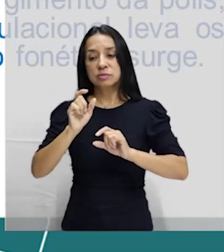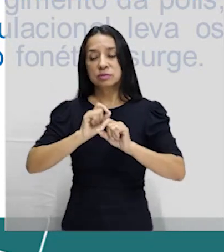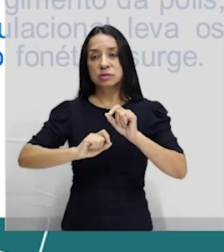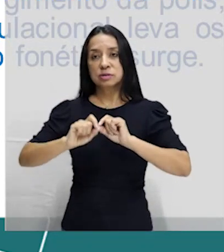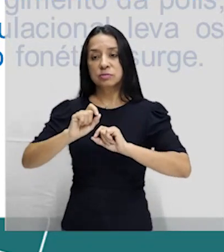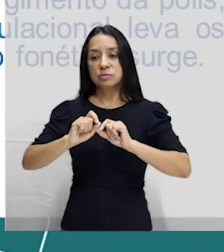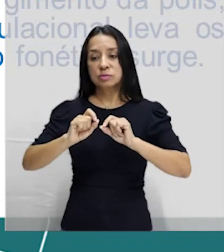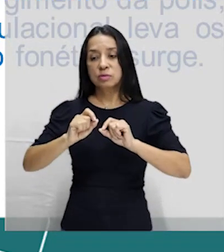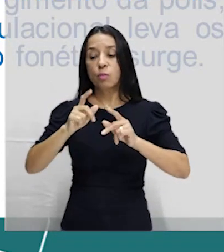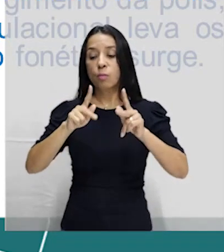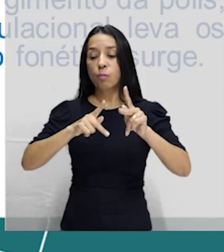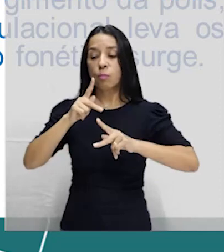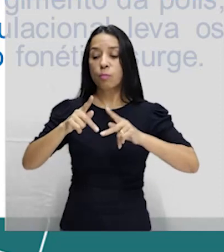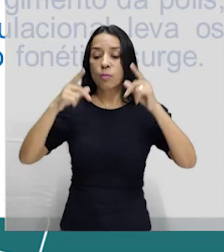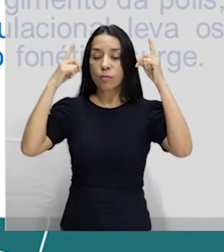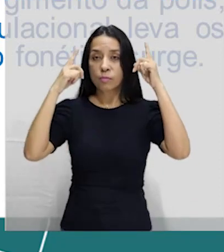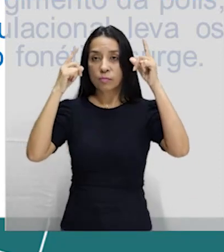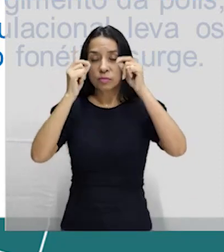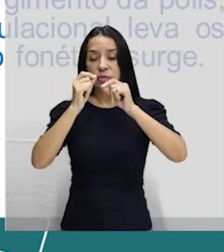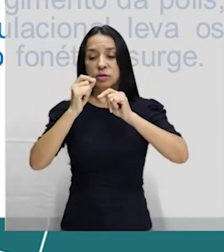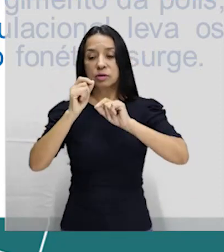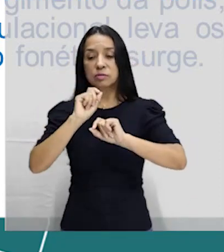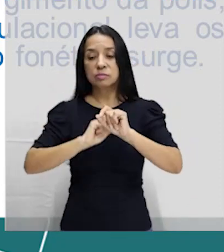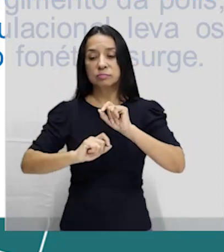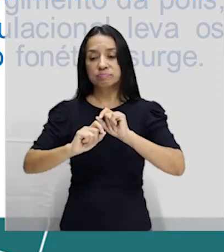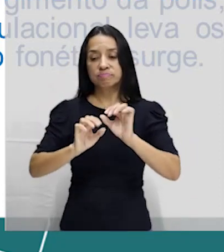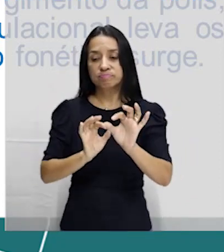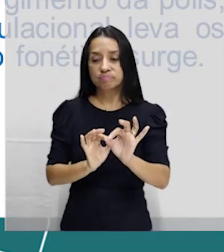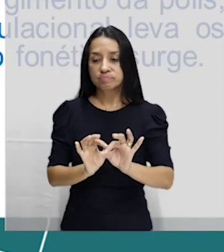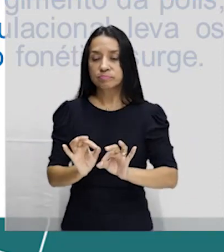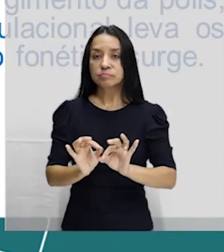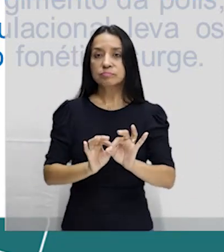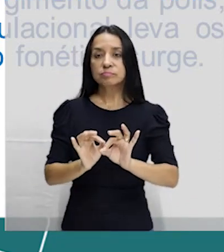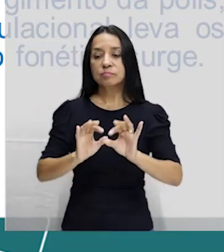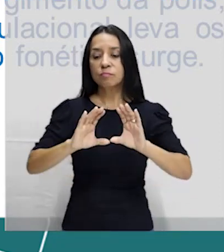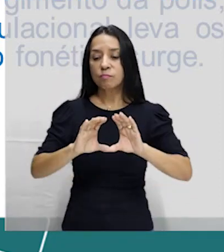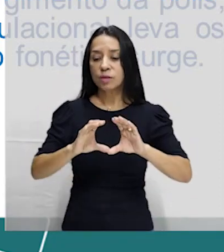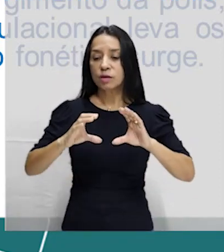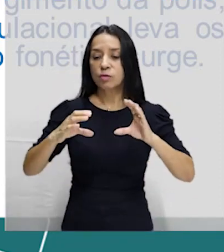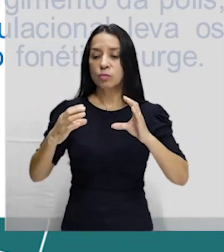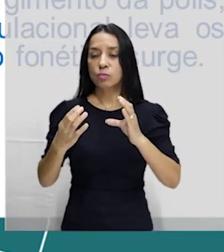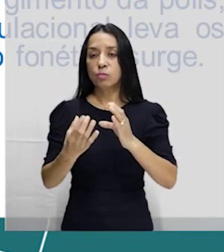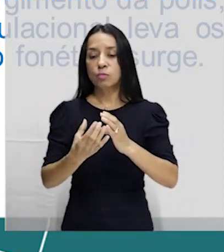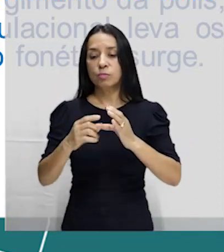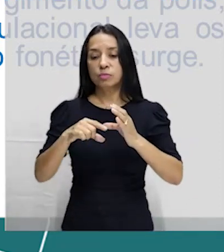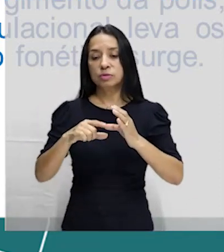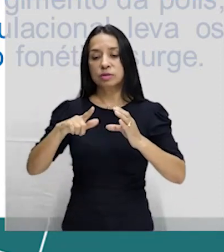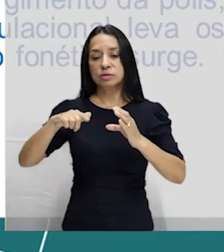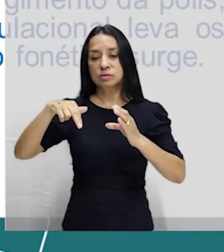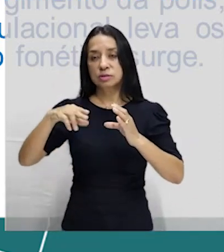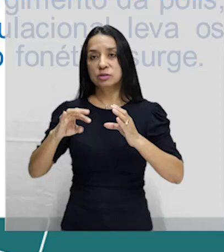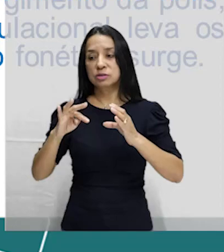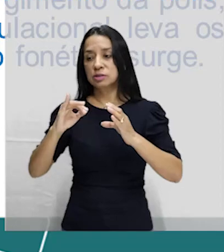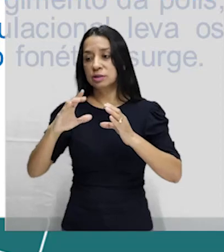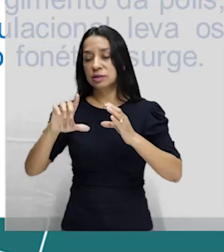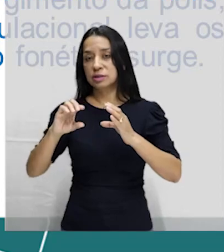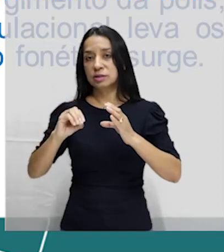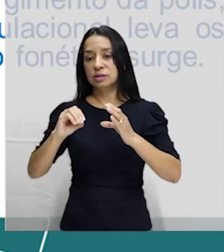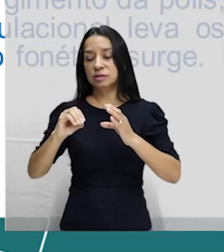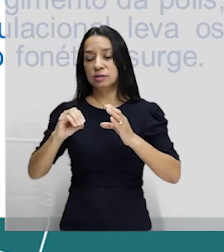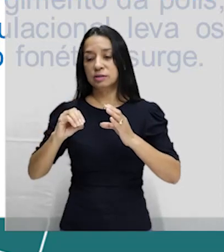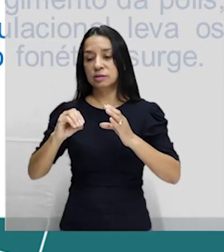helenos, os gregos, eles irão se organizar em comunidades gentílicas, o que nós chamamos de